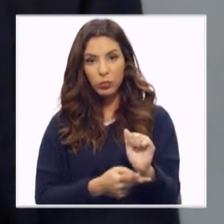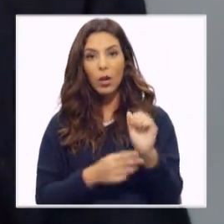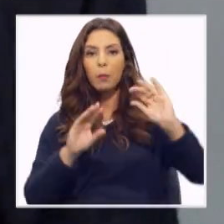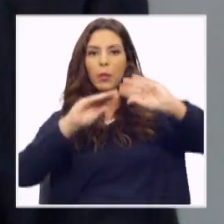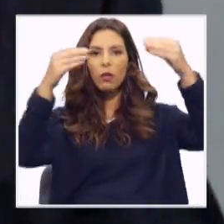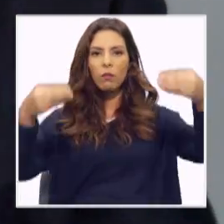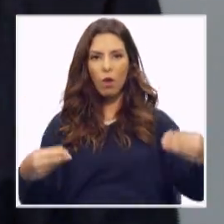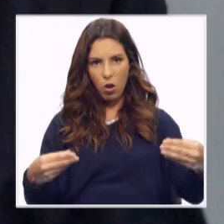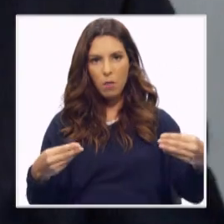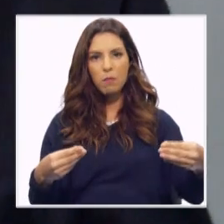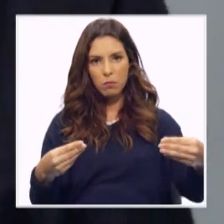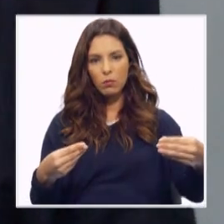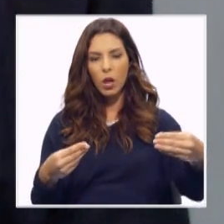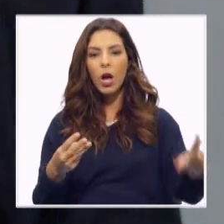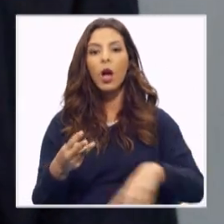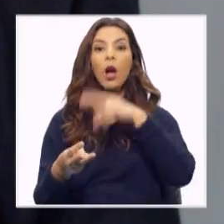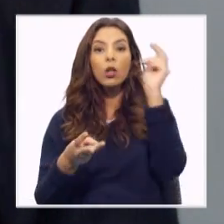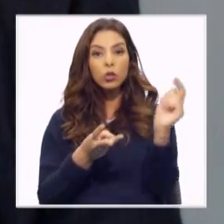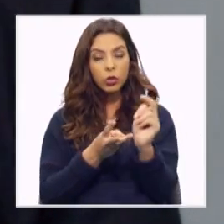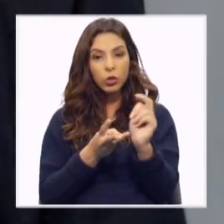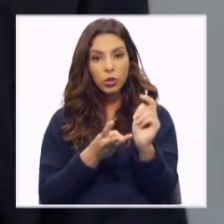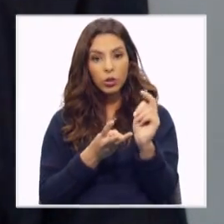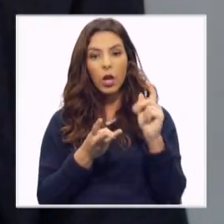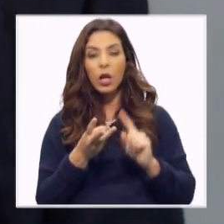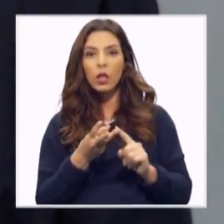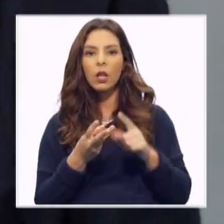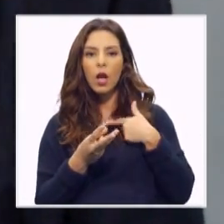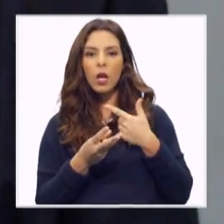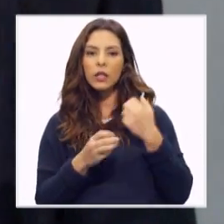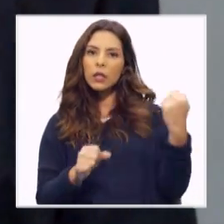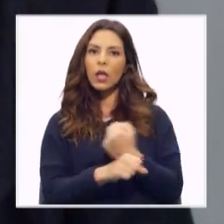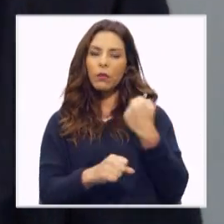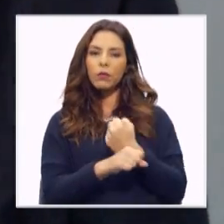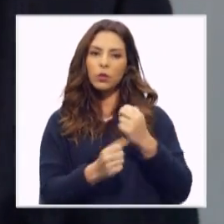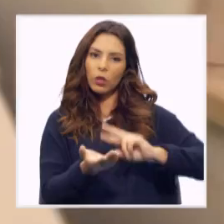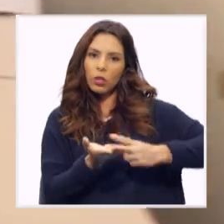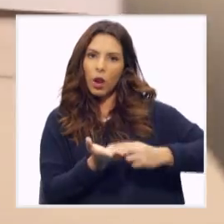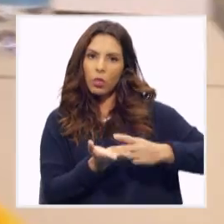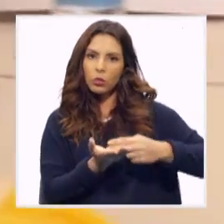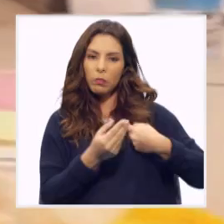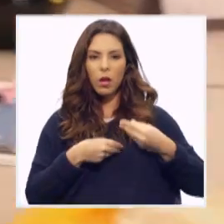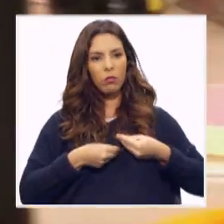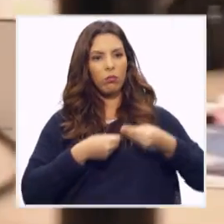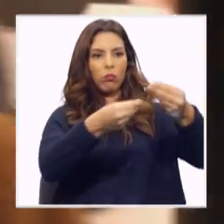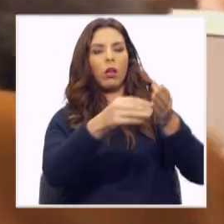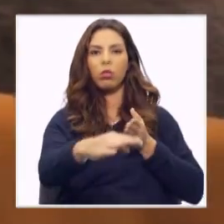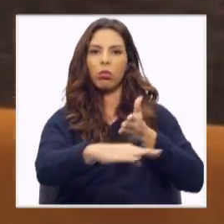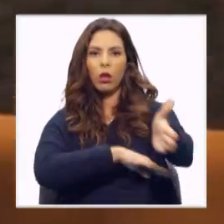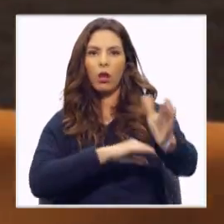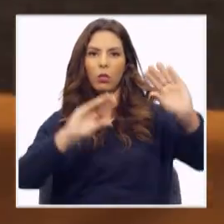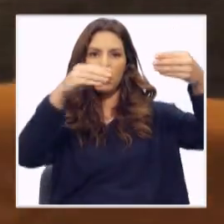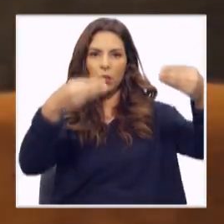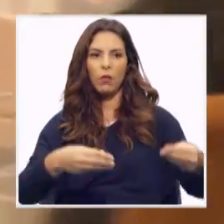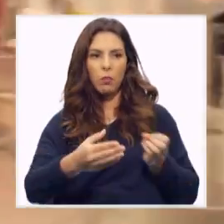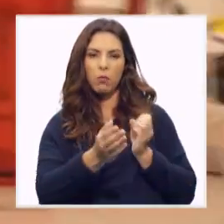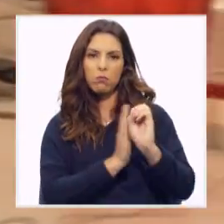a escalabilidade da plataforma e o terceiro é a maneira como nós entregamos o serviço, porque nós integramos diretamente